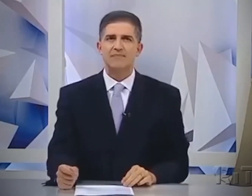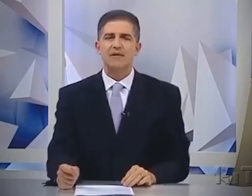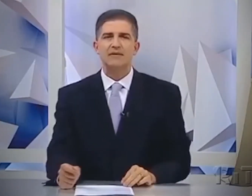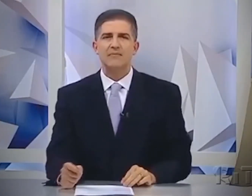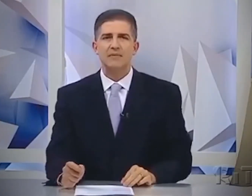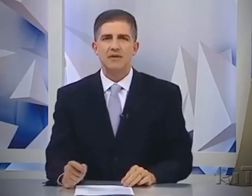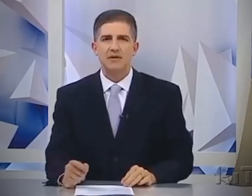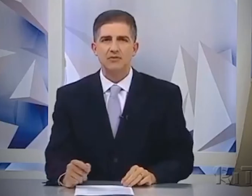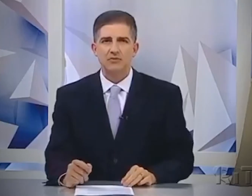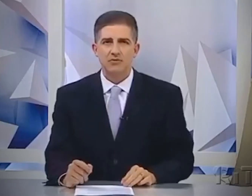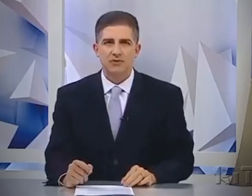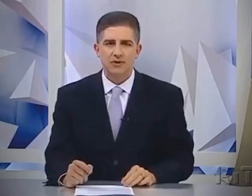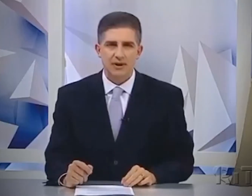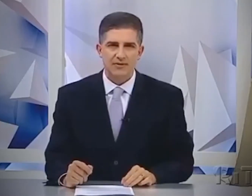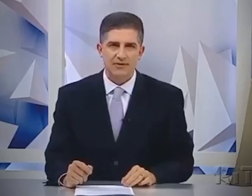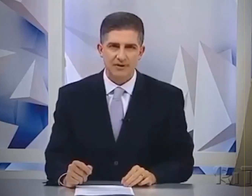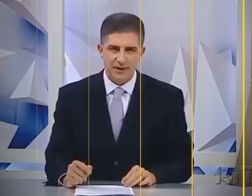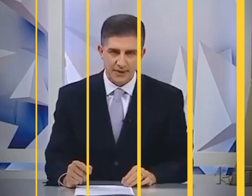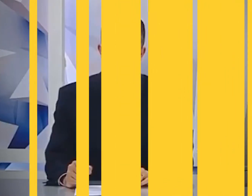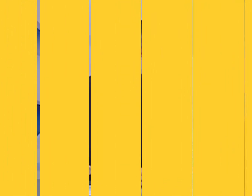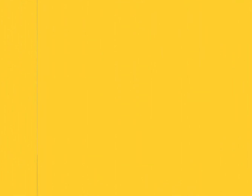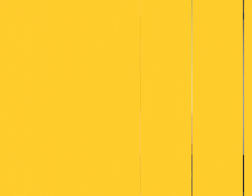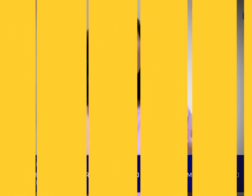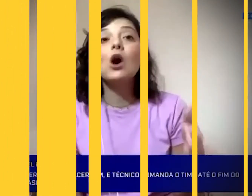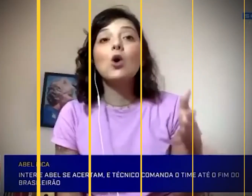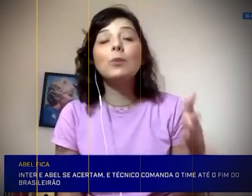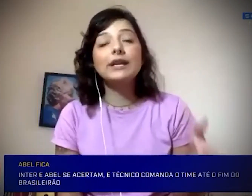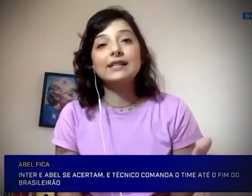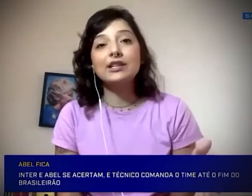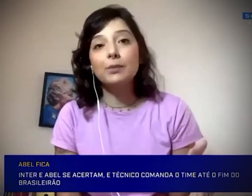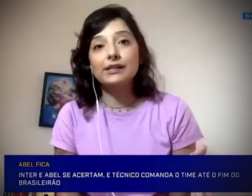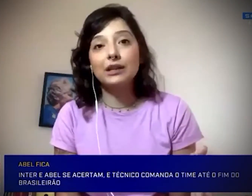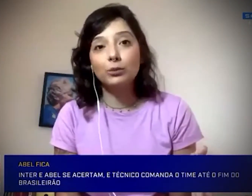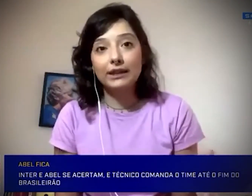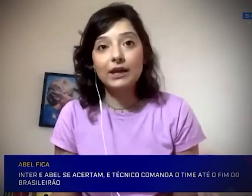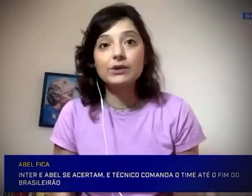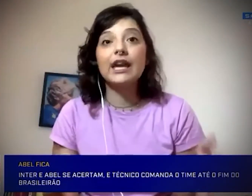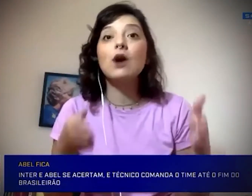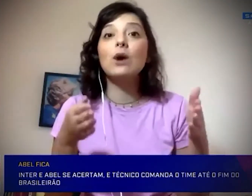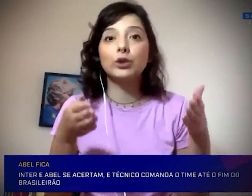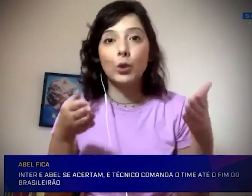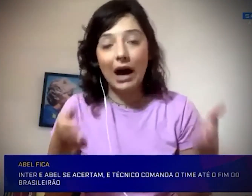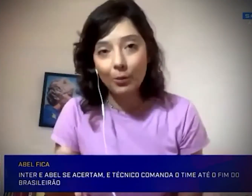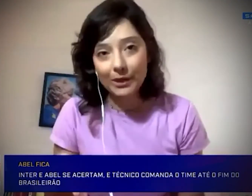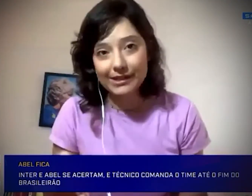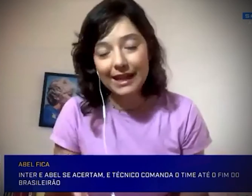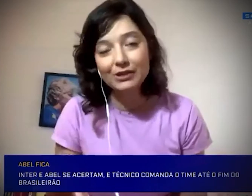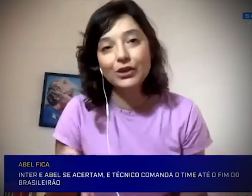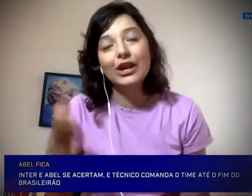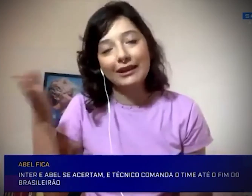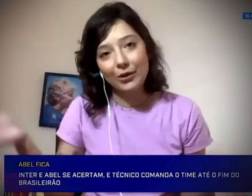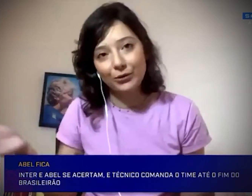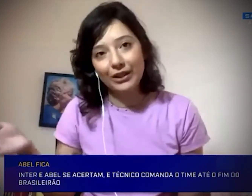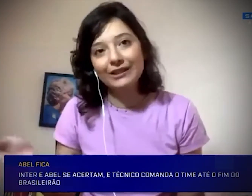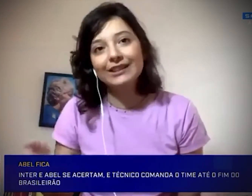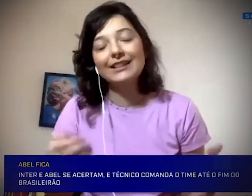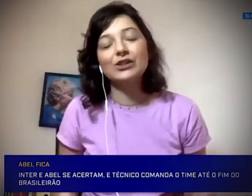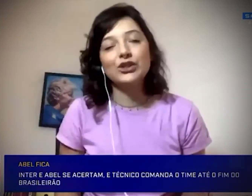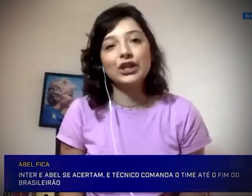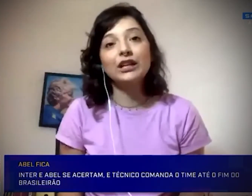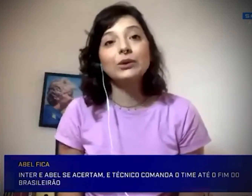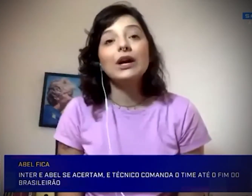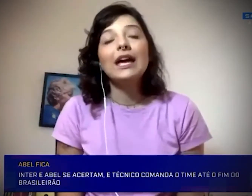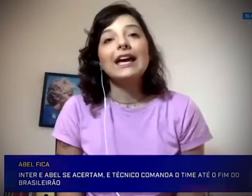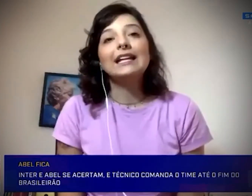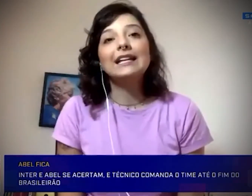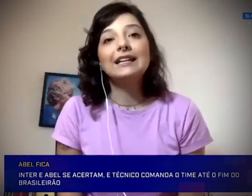pela pandemia no continente africano. Entendi que parece que tudo parece conspirar para uma entrada ao vivo. Mas uma